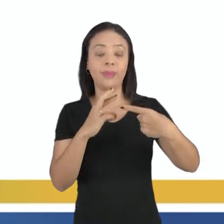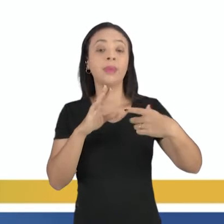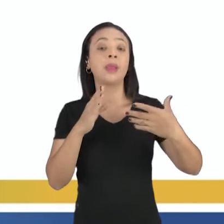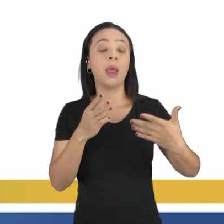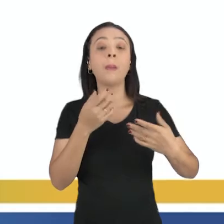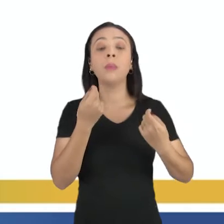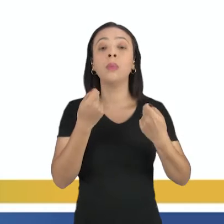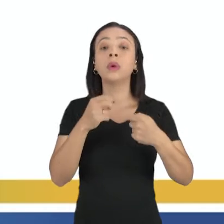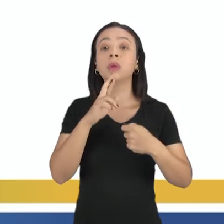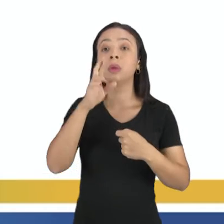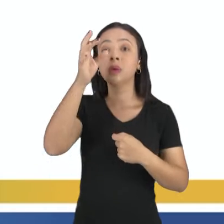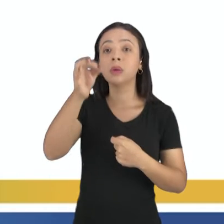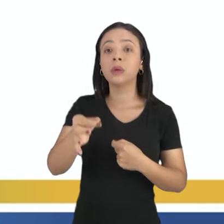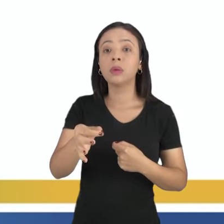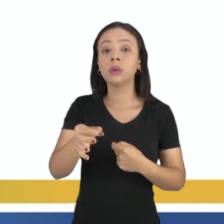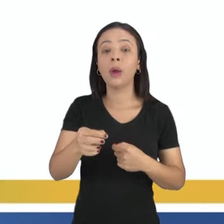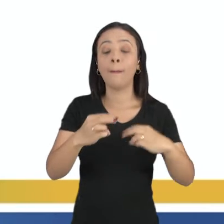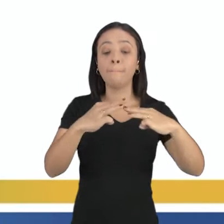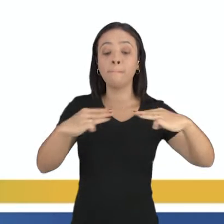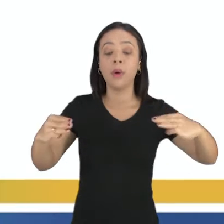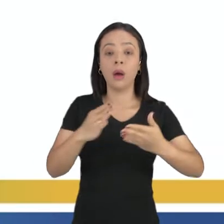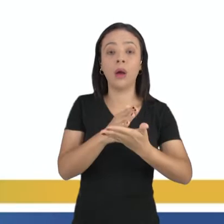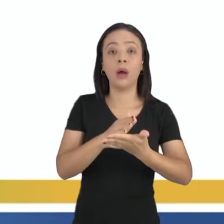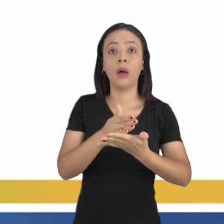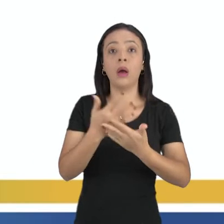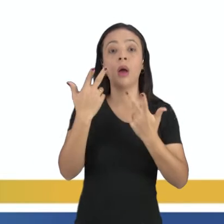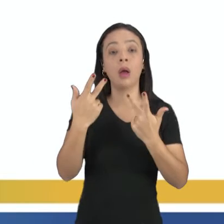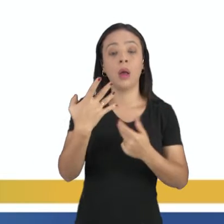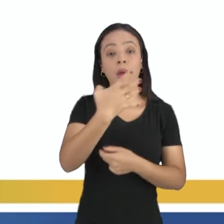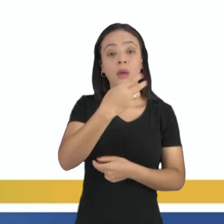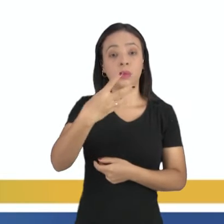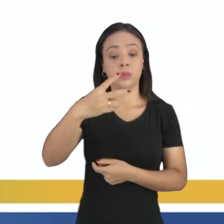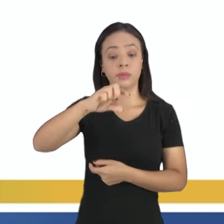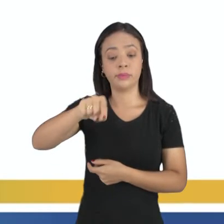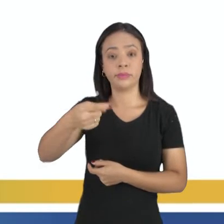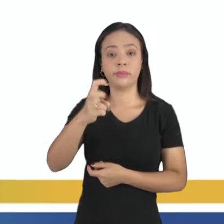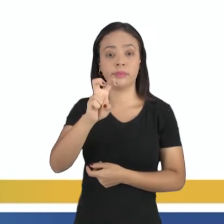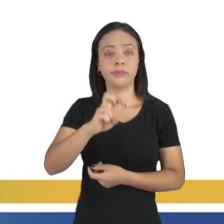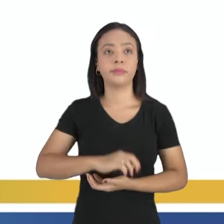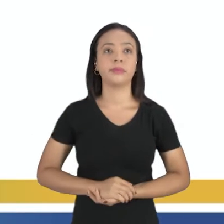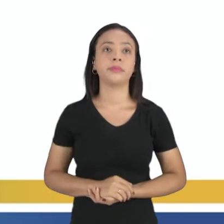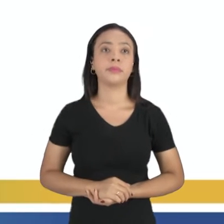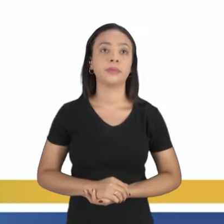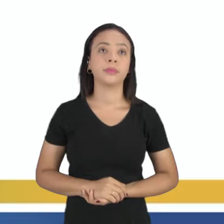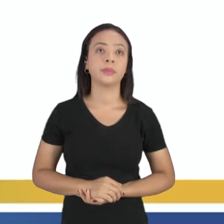podemos afirmar, que a mediana vai ser igual a 43,5.